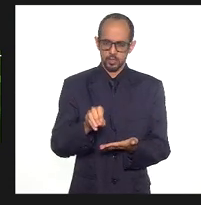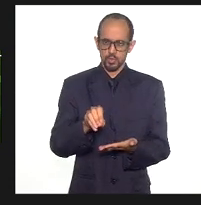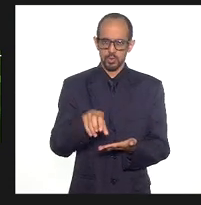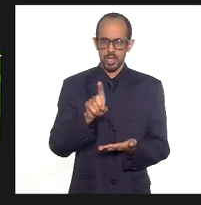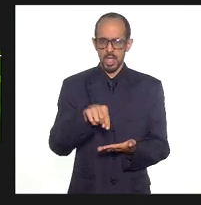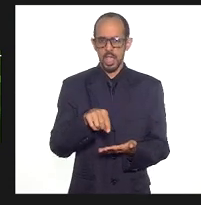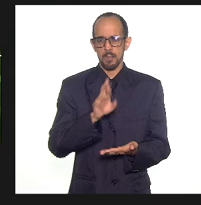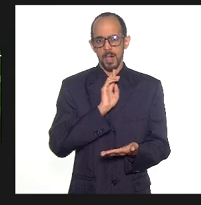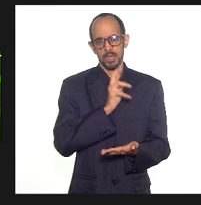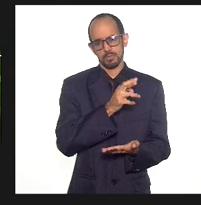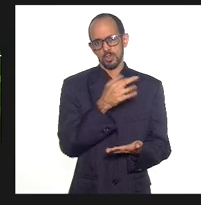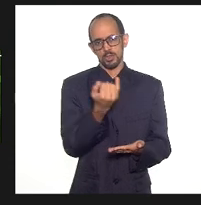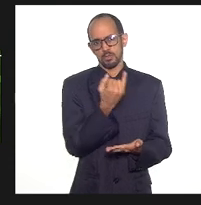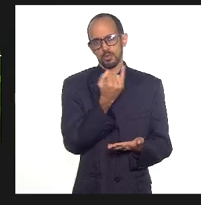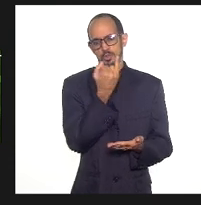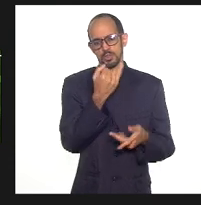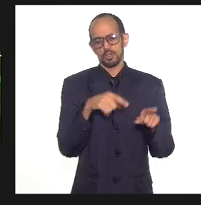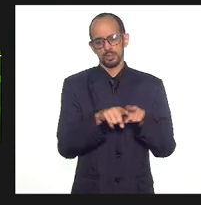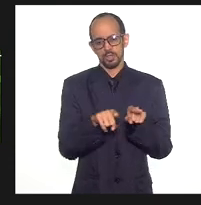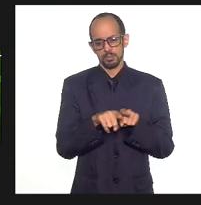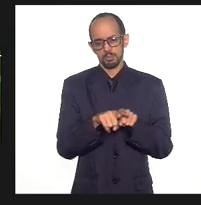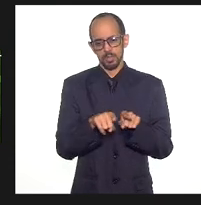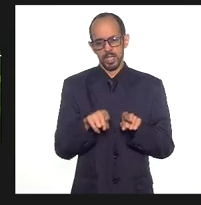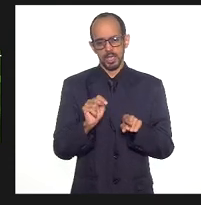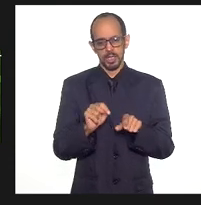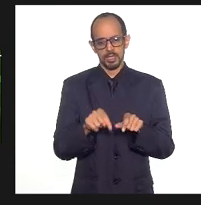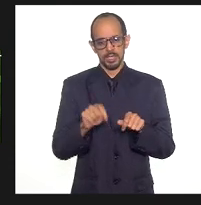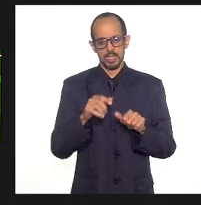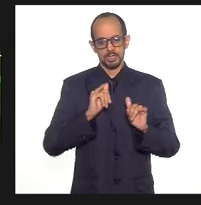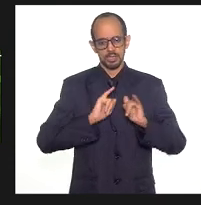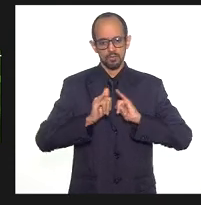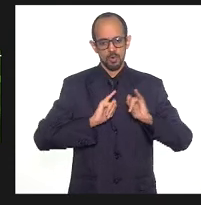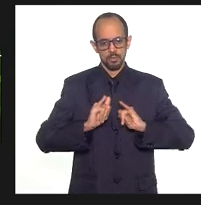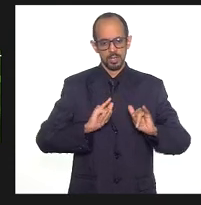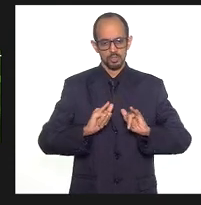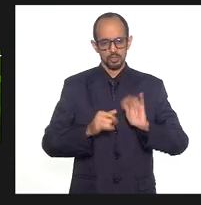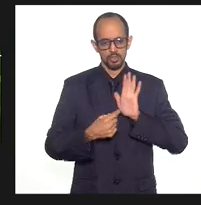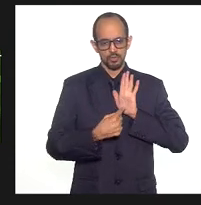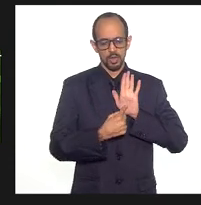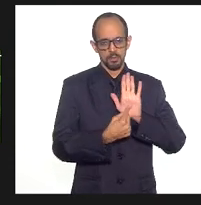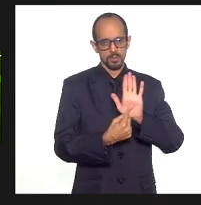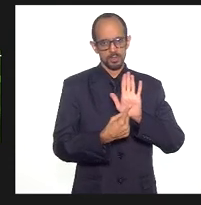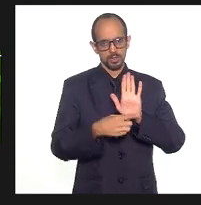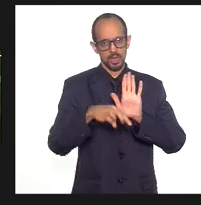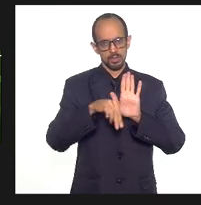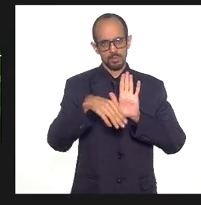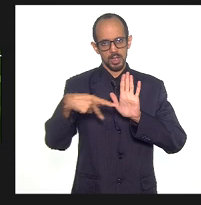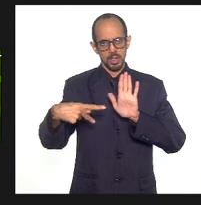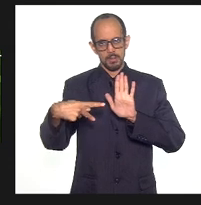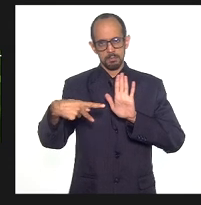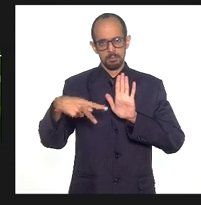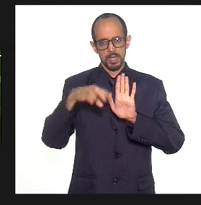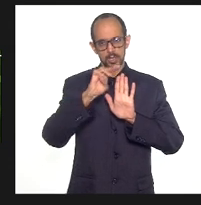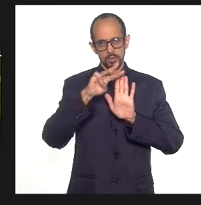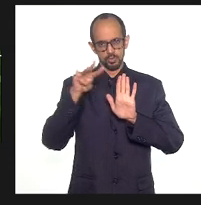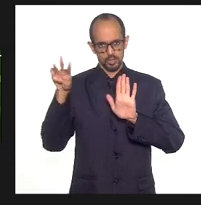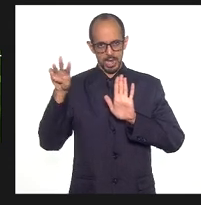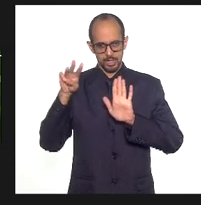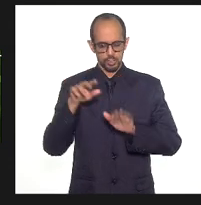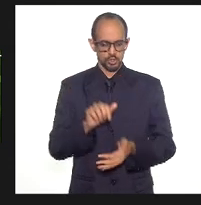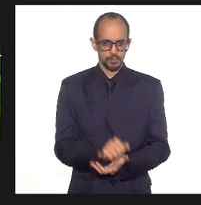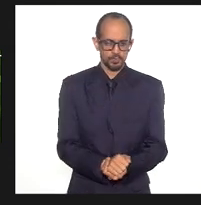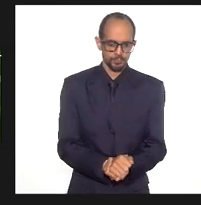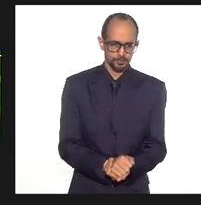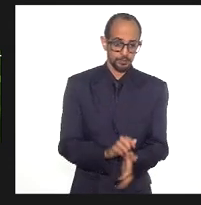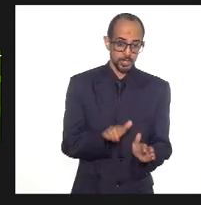importante. Esses dados são dados disponíveis e apresentados pela ANP em seu portal. Tá? Então, com isso,